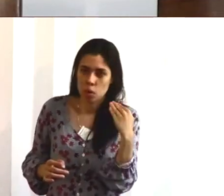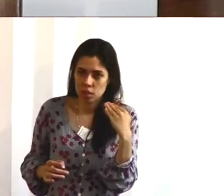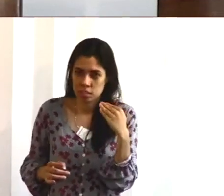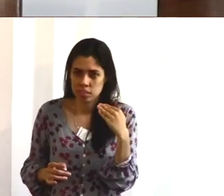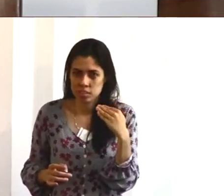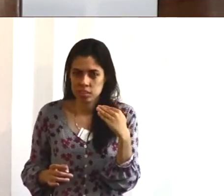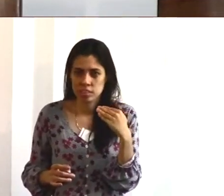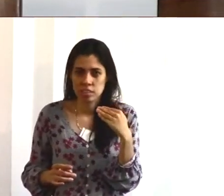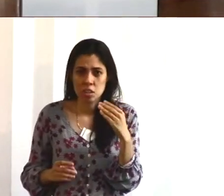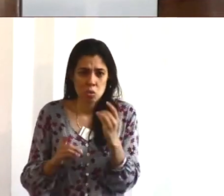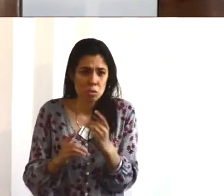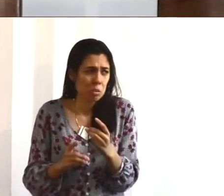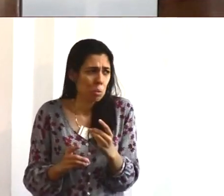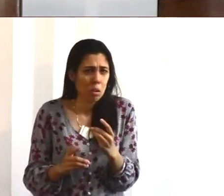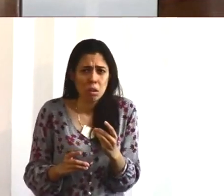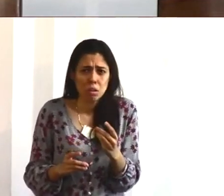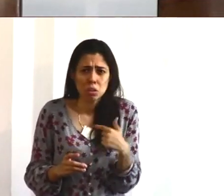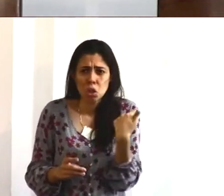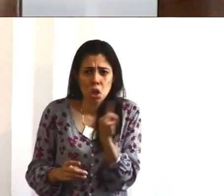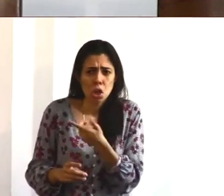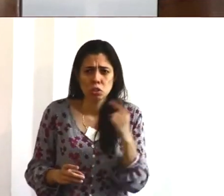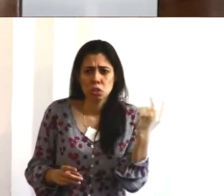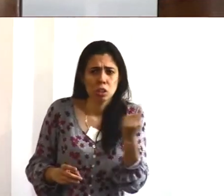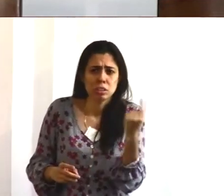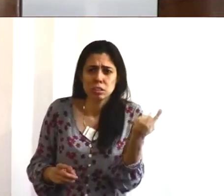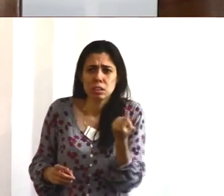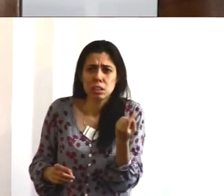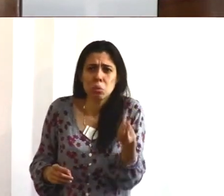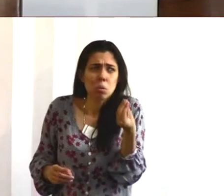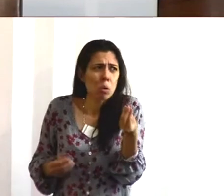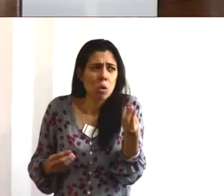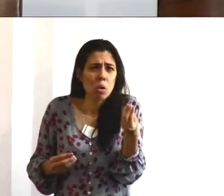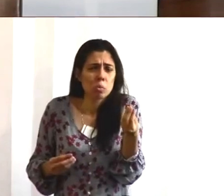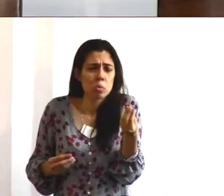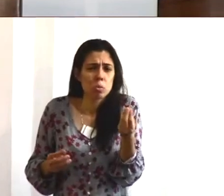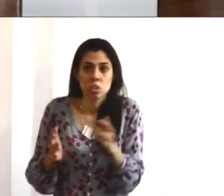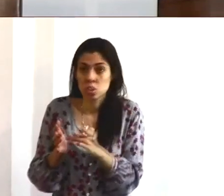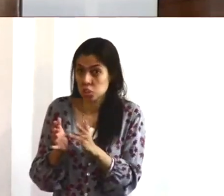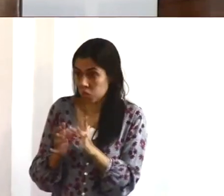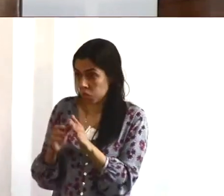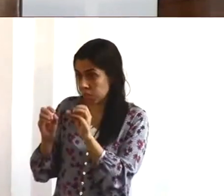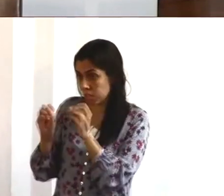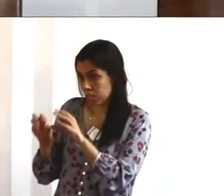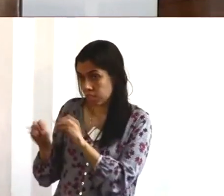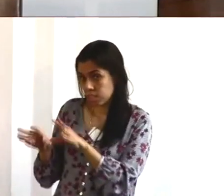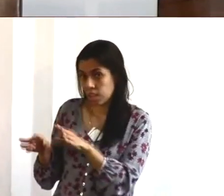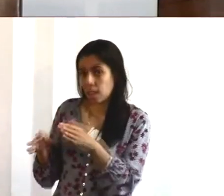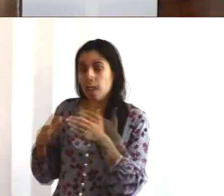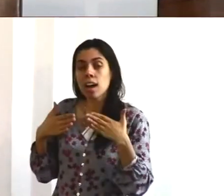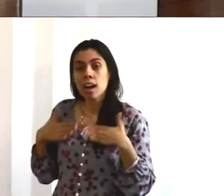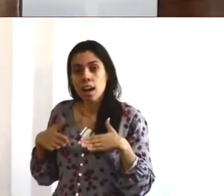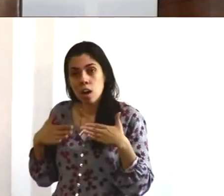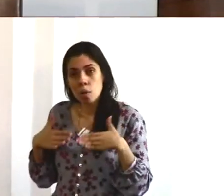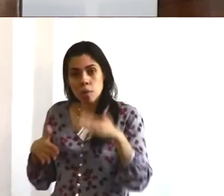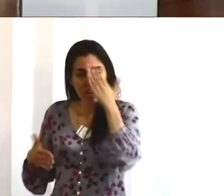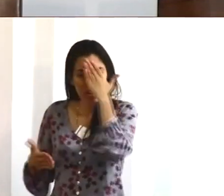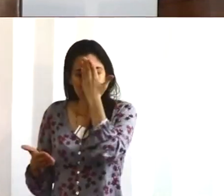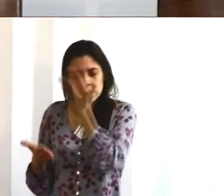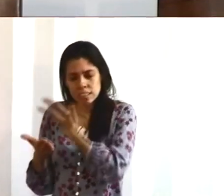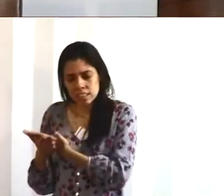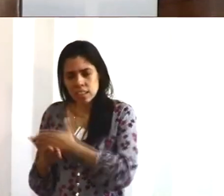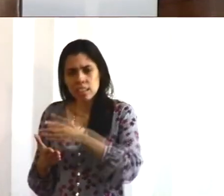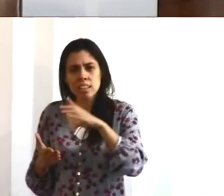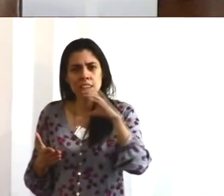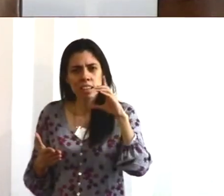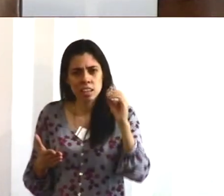agora? Como nós vamos dar continuidade a esse ministério, Jesus? E Jesus vai dizer: não se turbe o vosso coração. Credes em Deus, crede também em mim. Na casa de